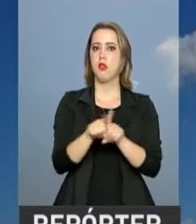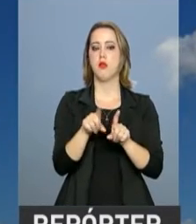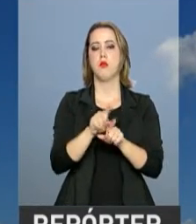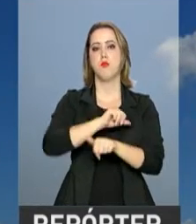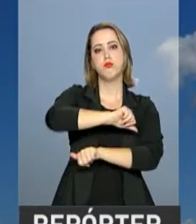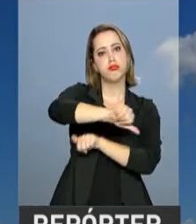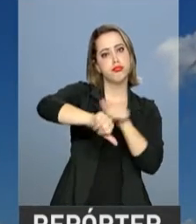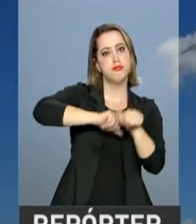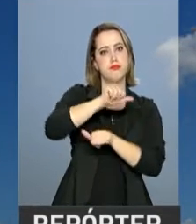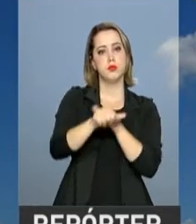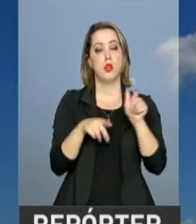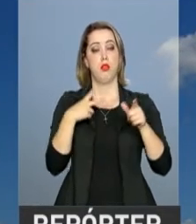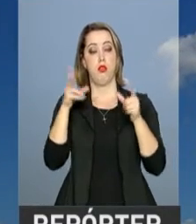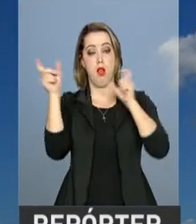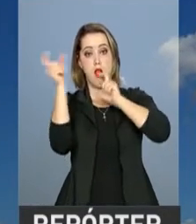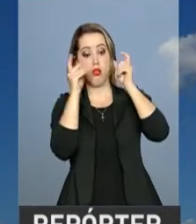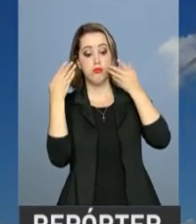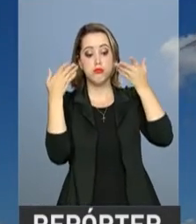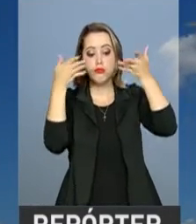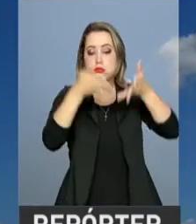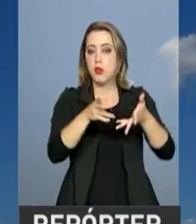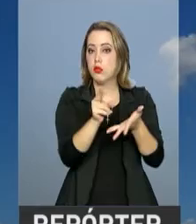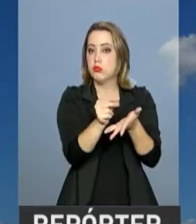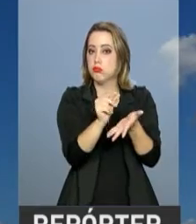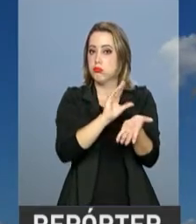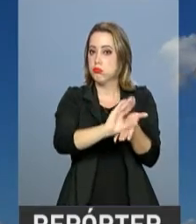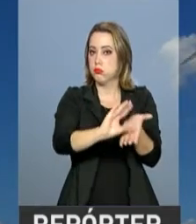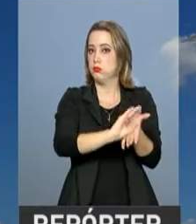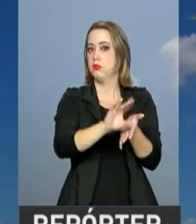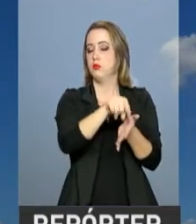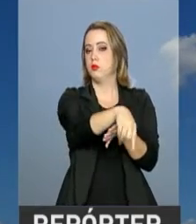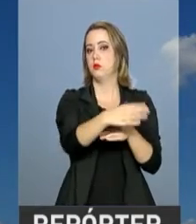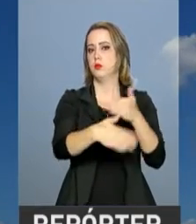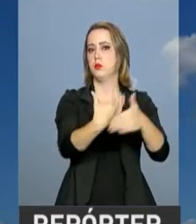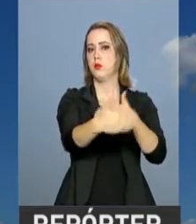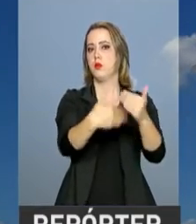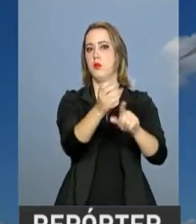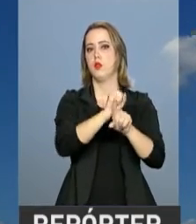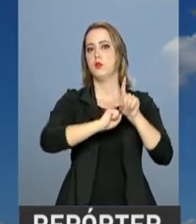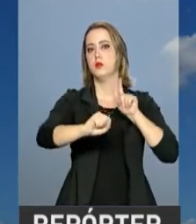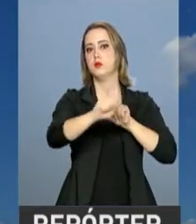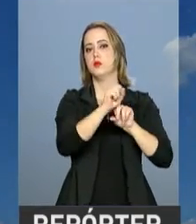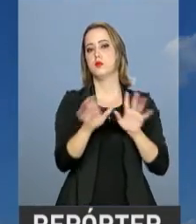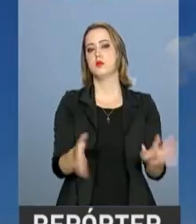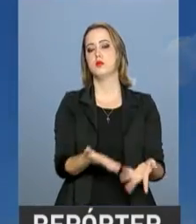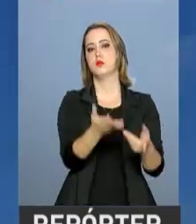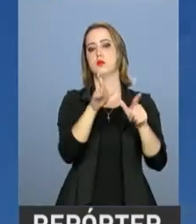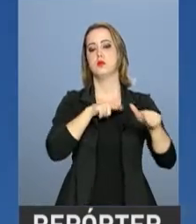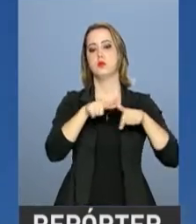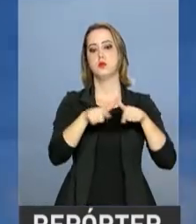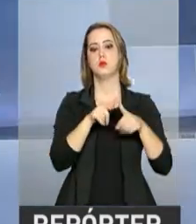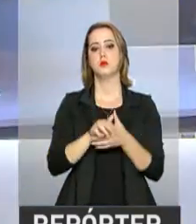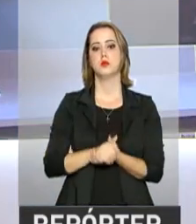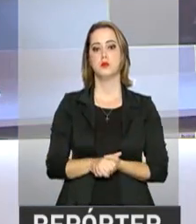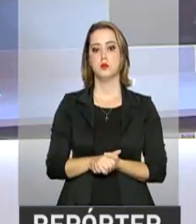atrair investimentos e incentivar o desenvolvimento sócio econômico da região e gerar empregos